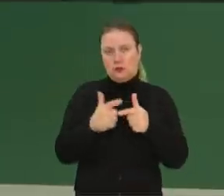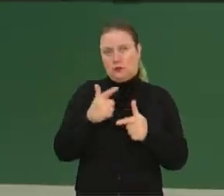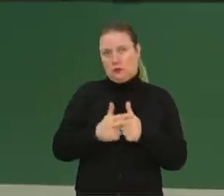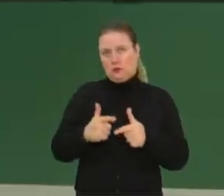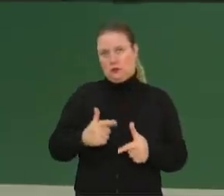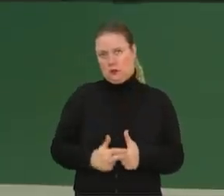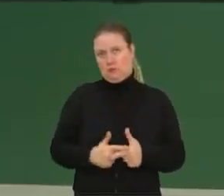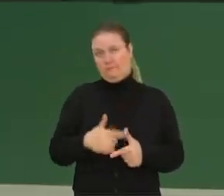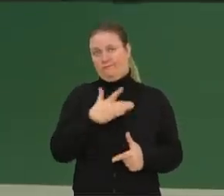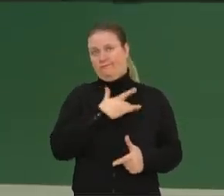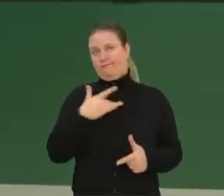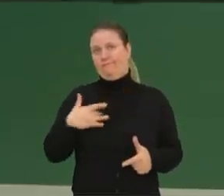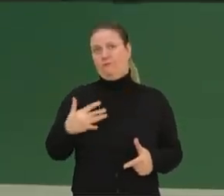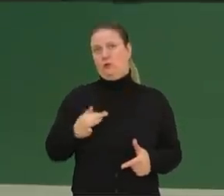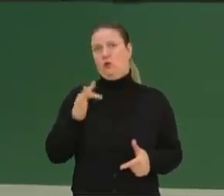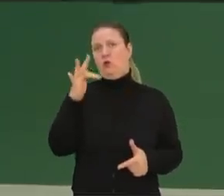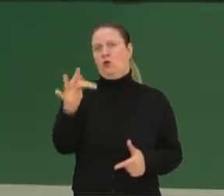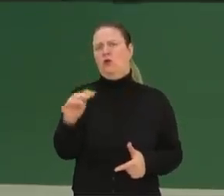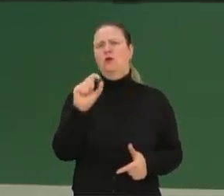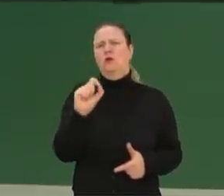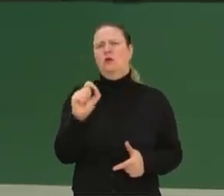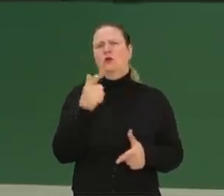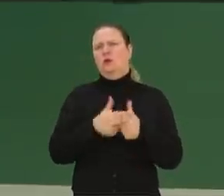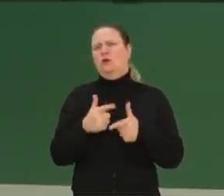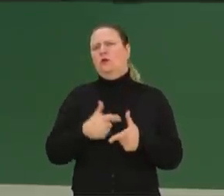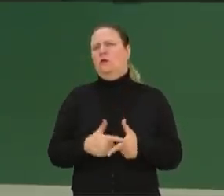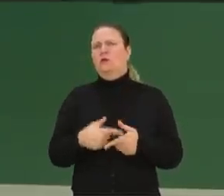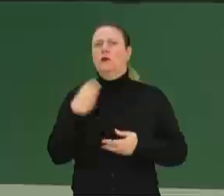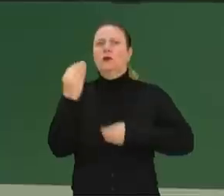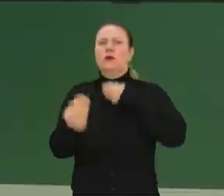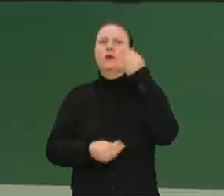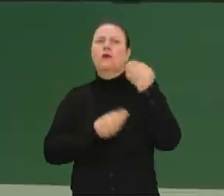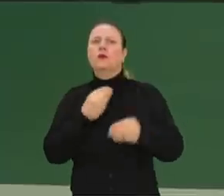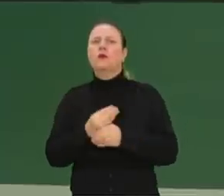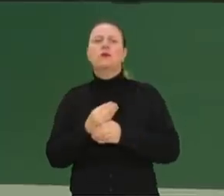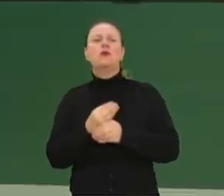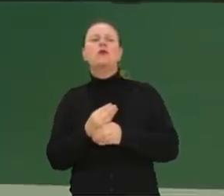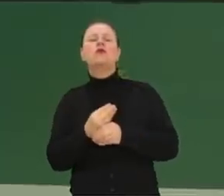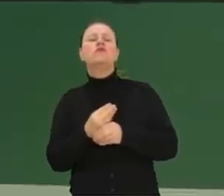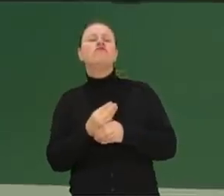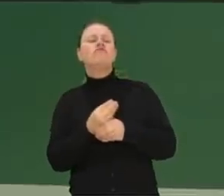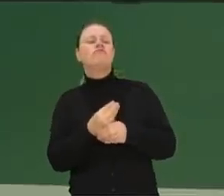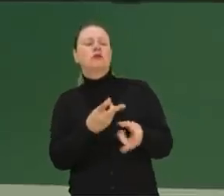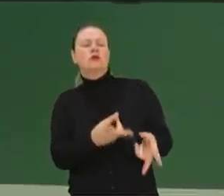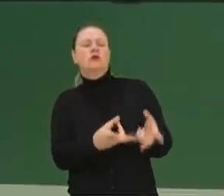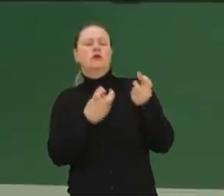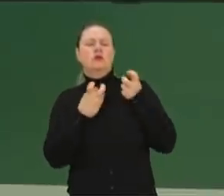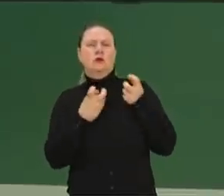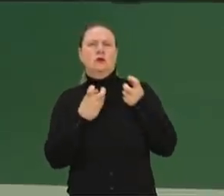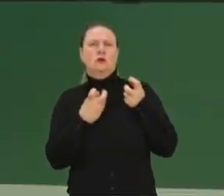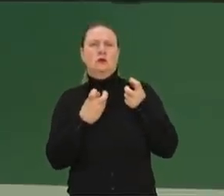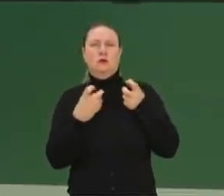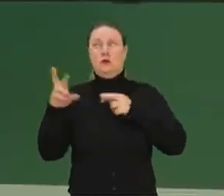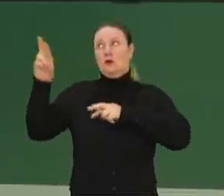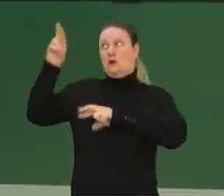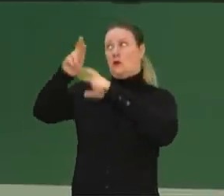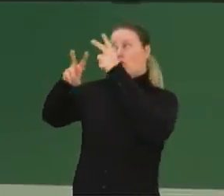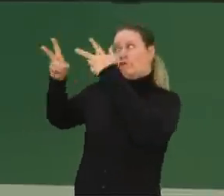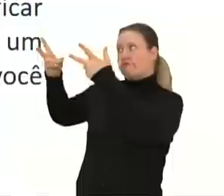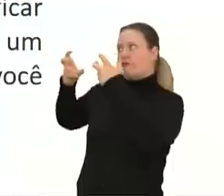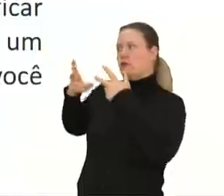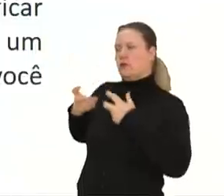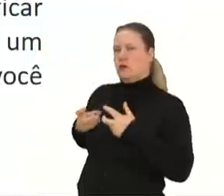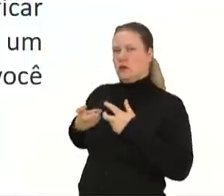de saúde. Qual problema seria esse? E como que você chegou a essa conclusão? Então você vai analisar. Ele tem